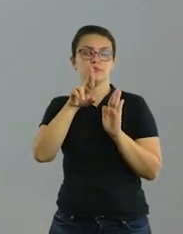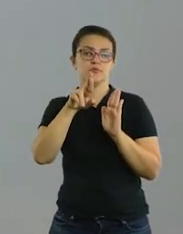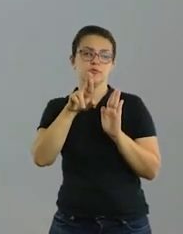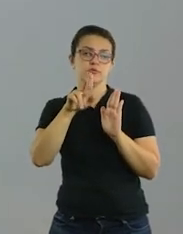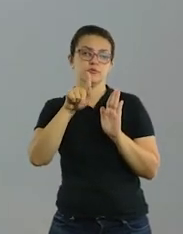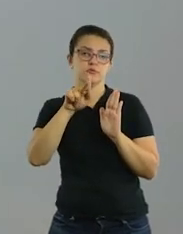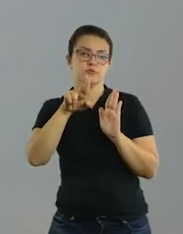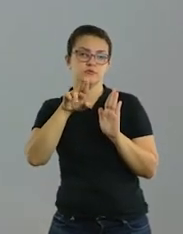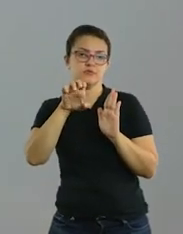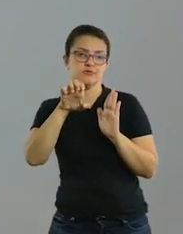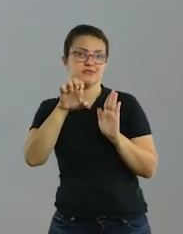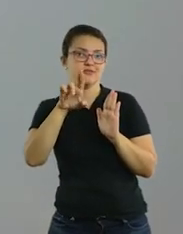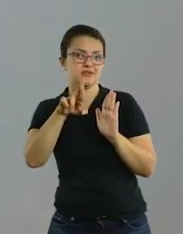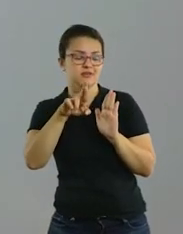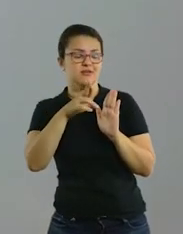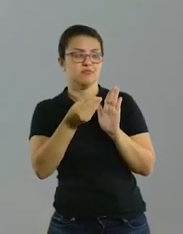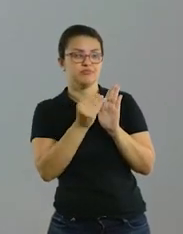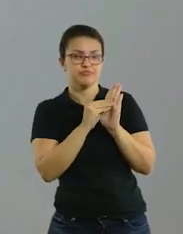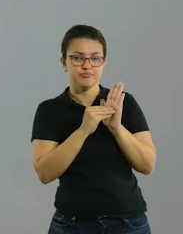ingredientes: